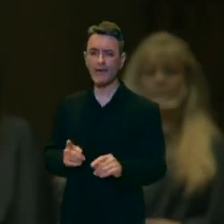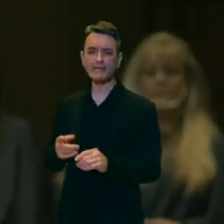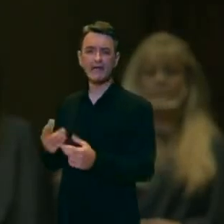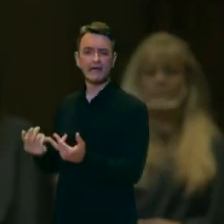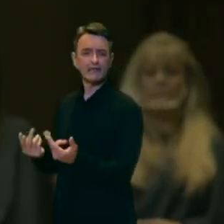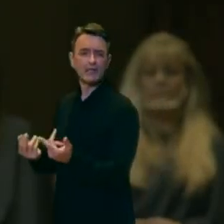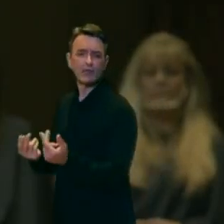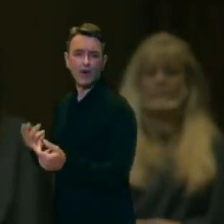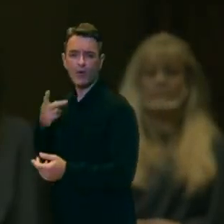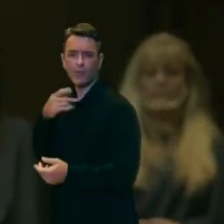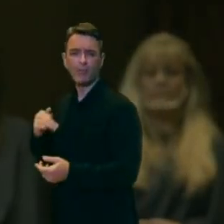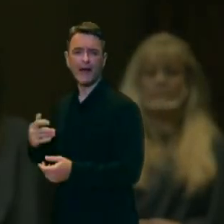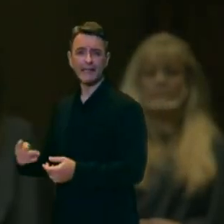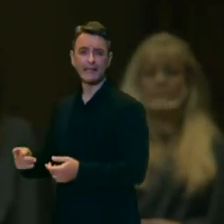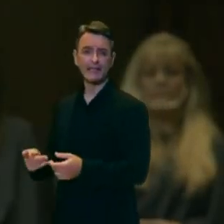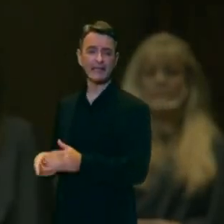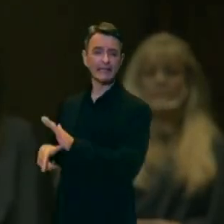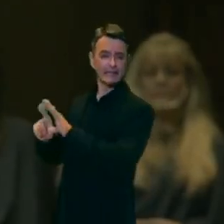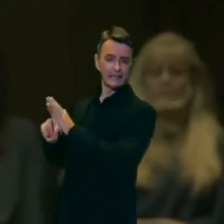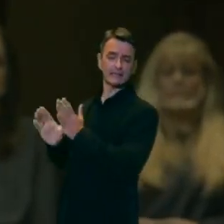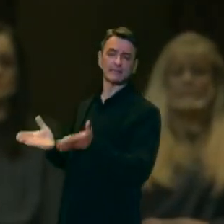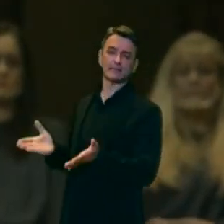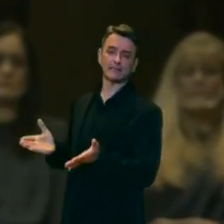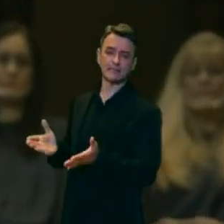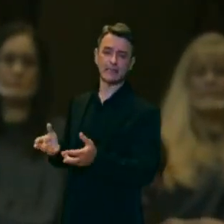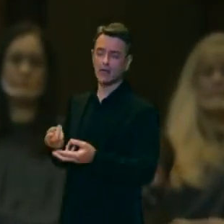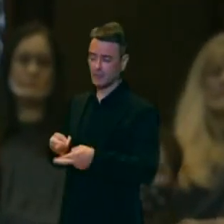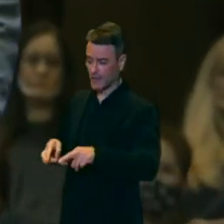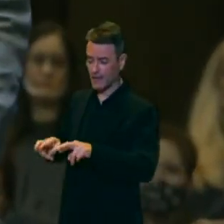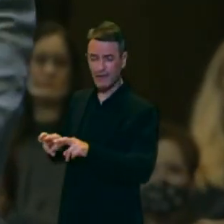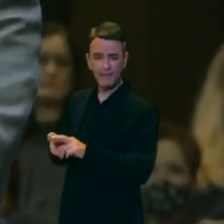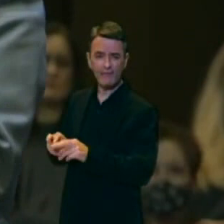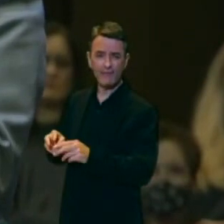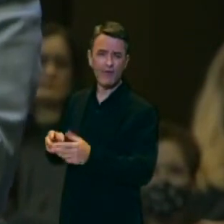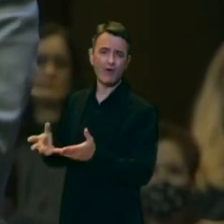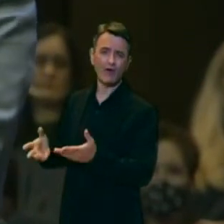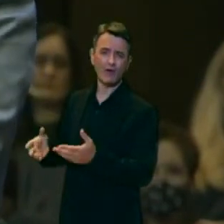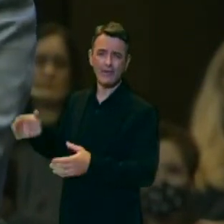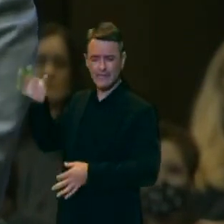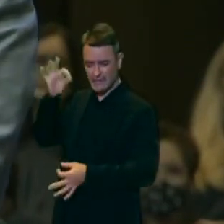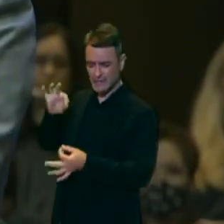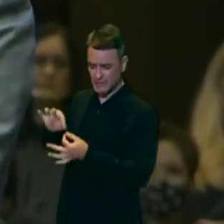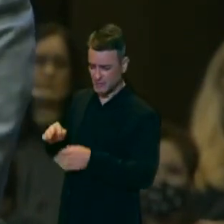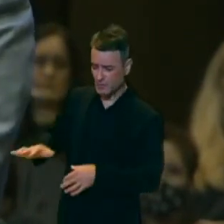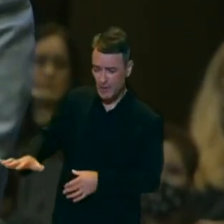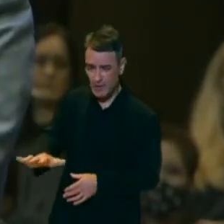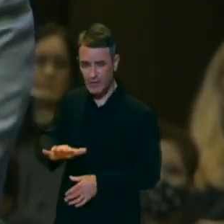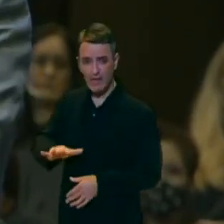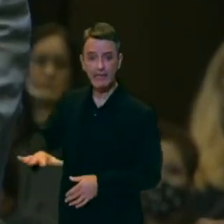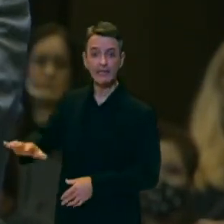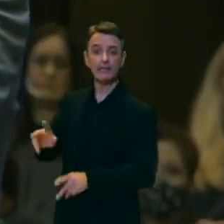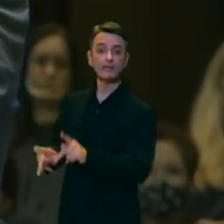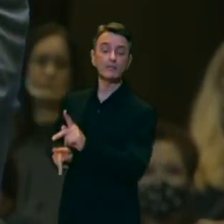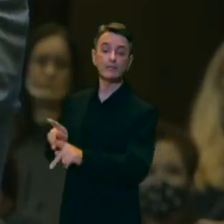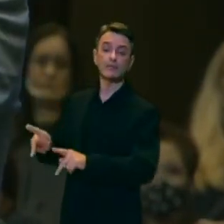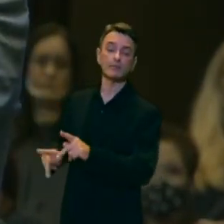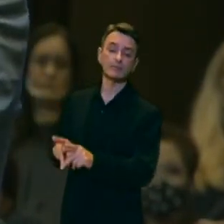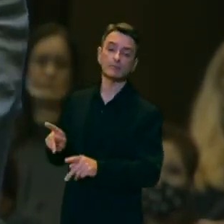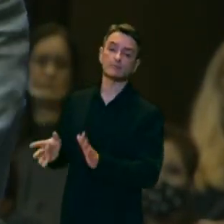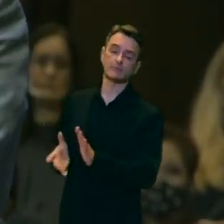reforma espiritual no meio da nação. E havia uma série de práticas que aquele povo fazia que